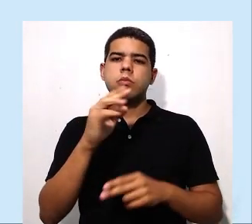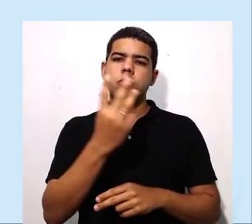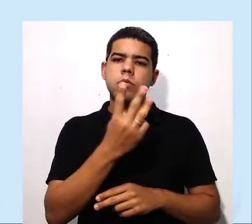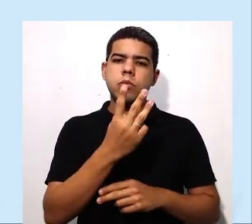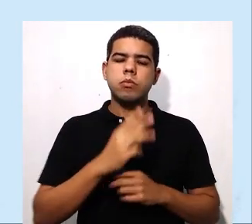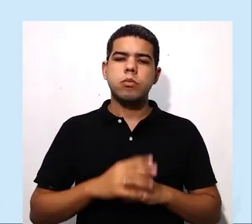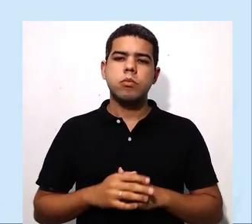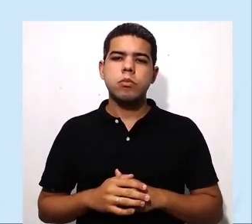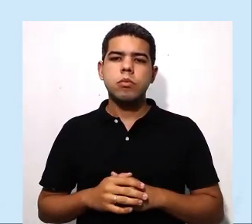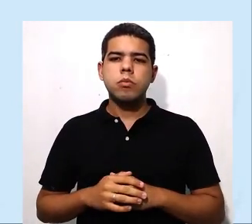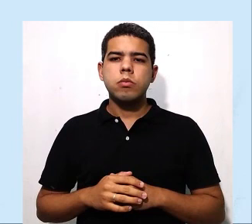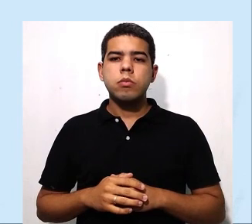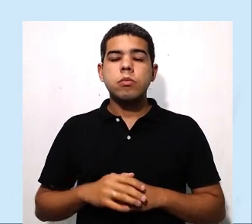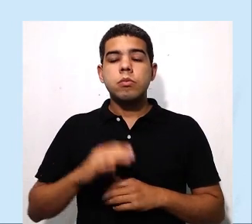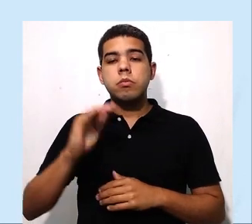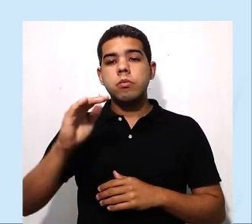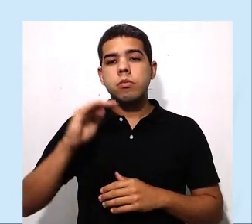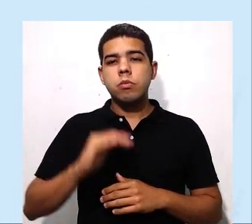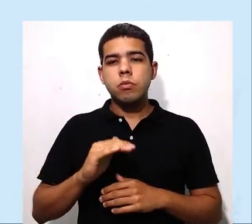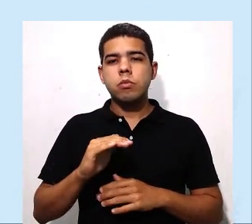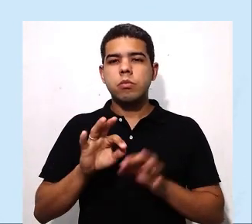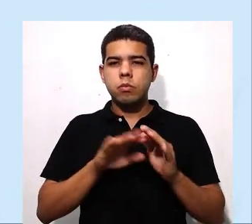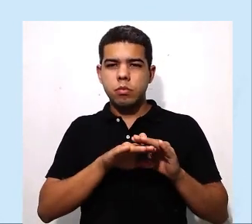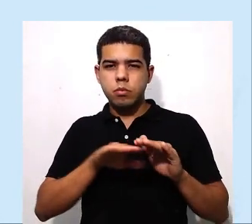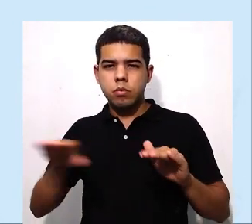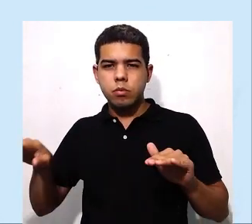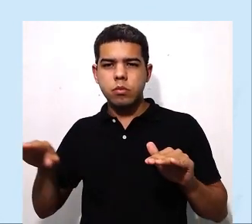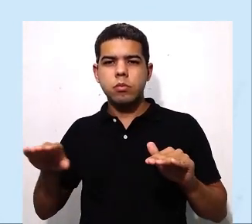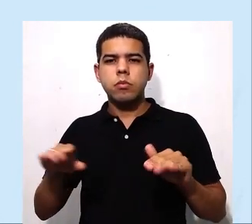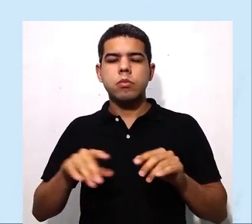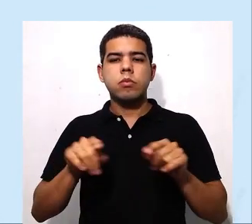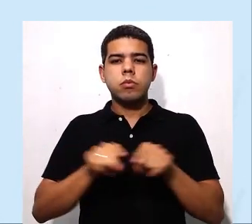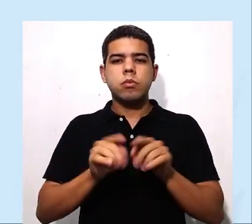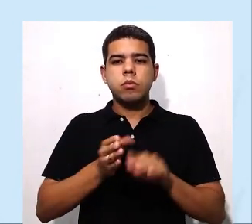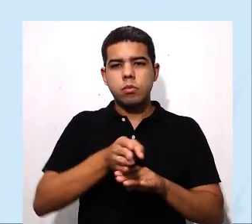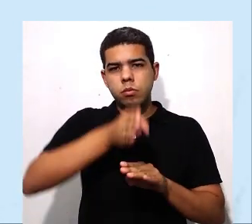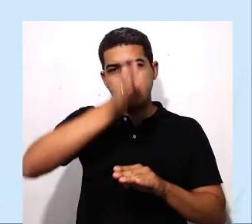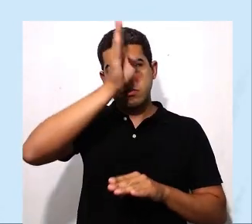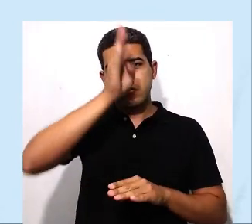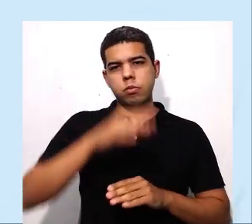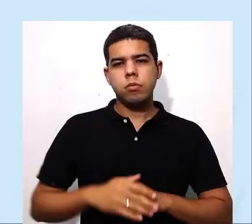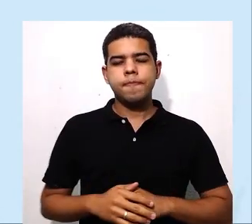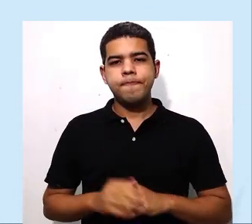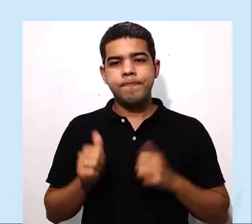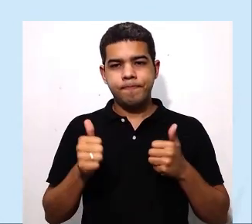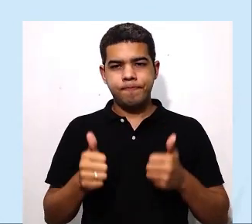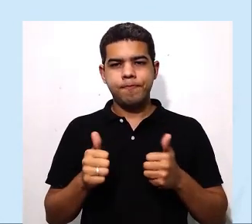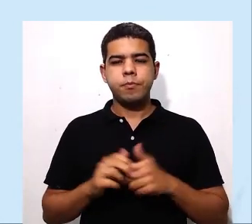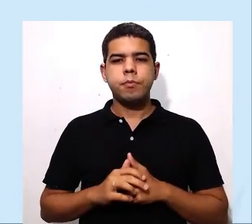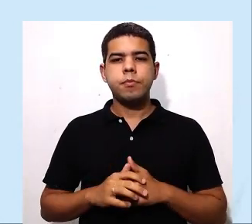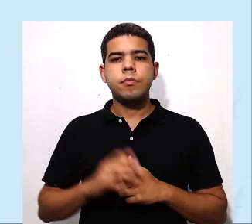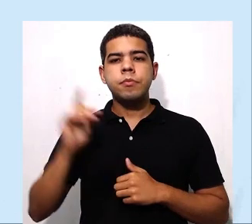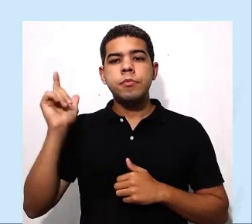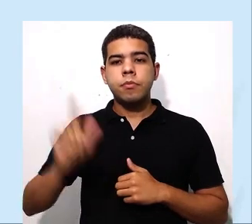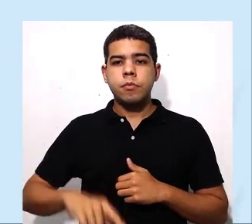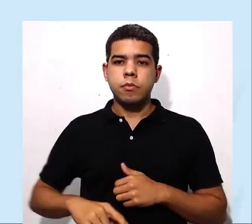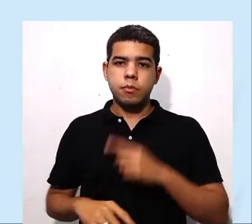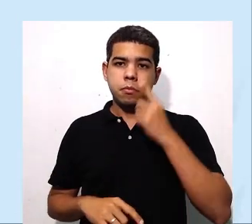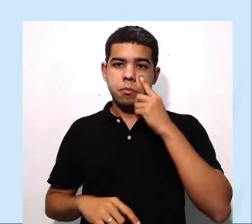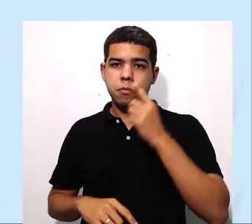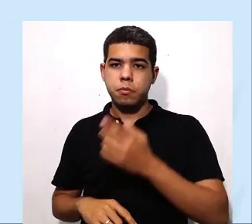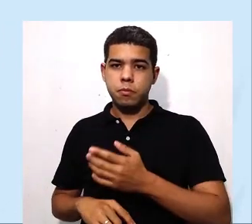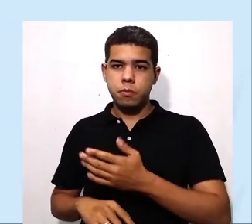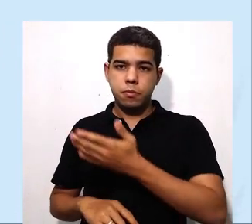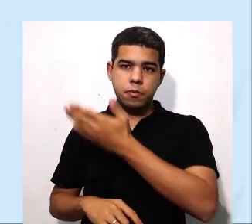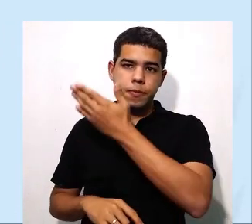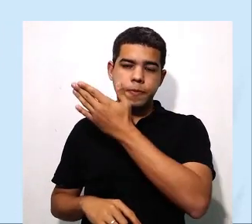outro lado. Você olha a parte de baixo, que é o horizontal, e a parte de cima, que é o vertical. Beleza? Então,